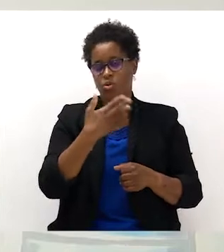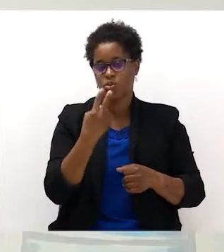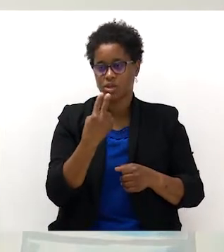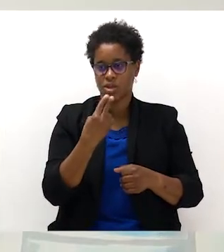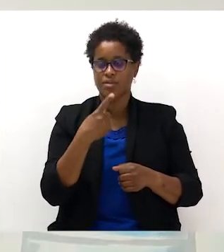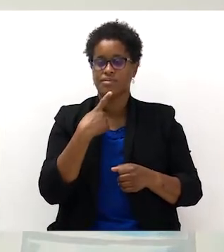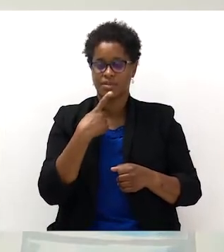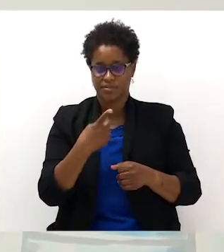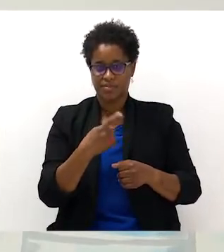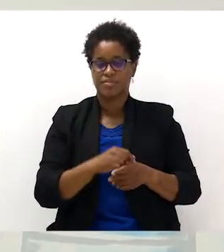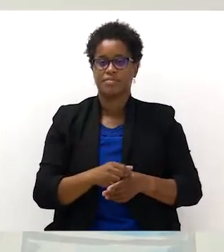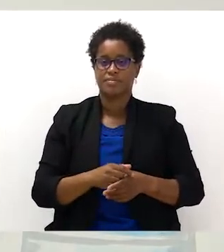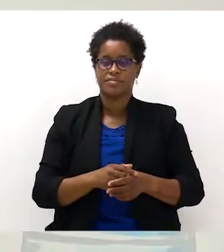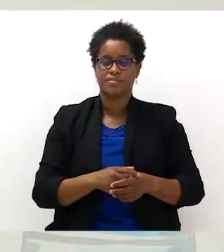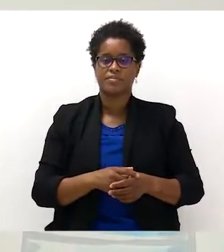unidade, tá?